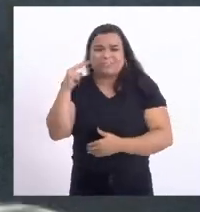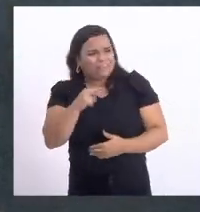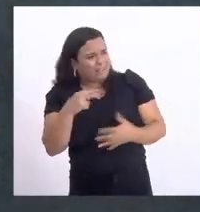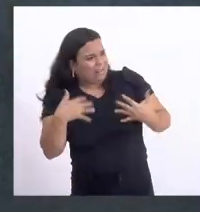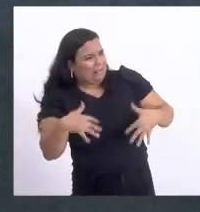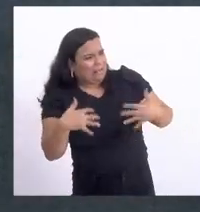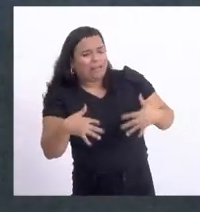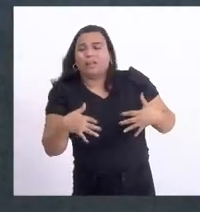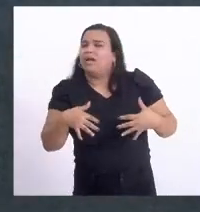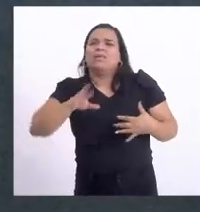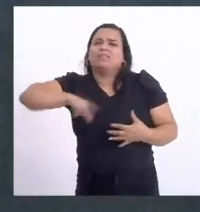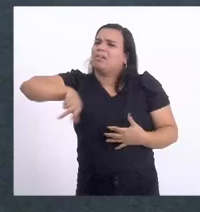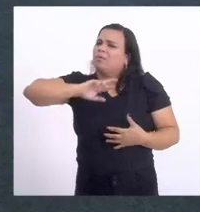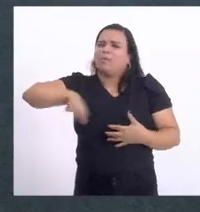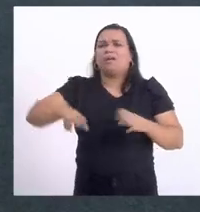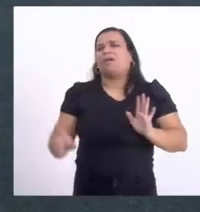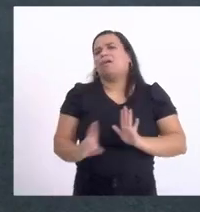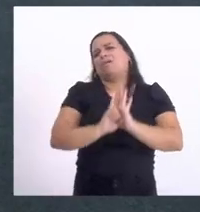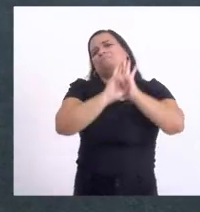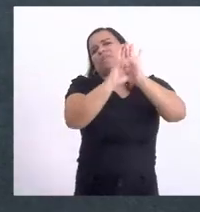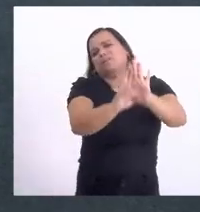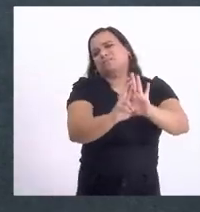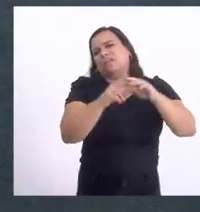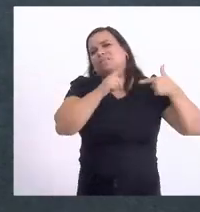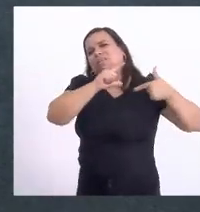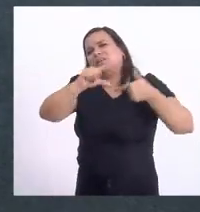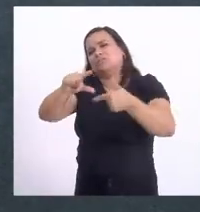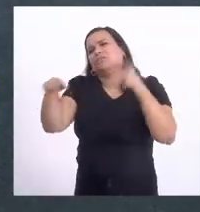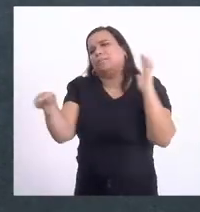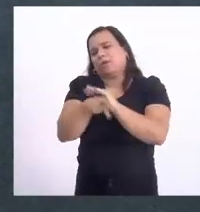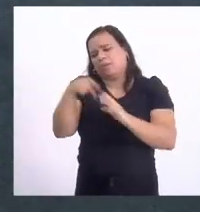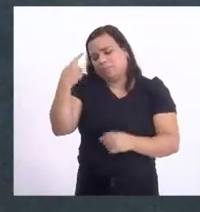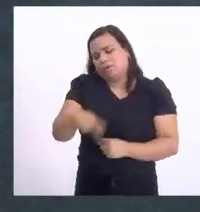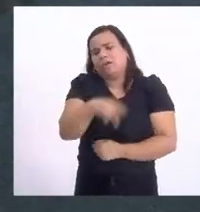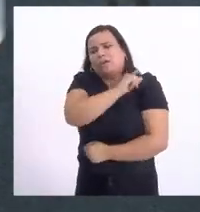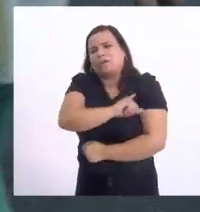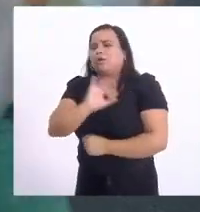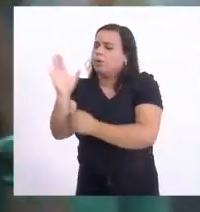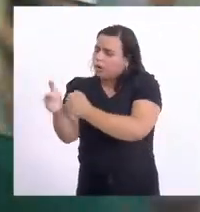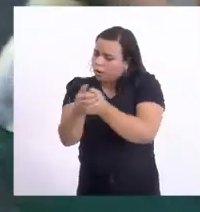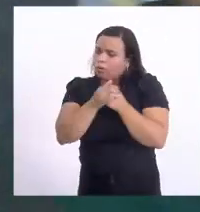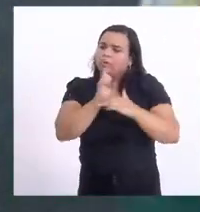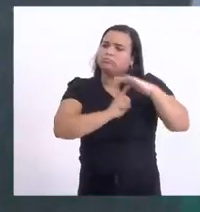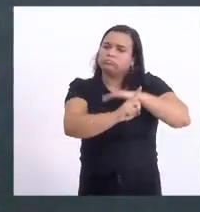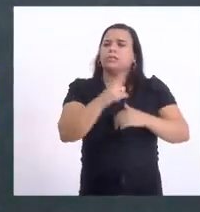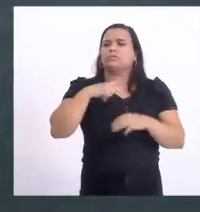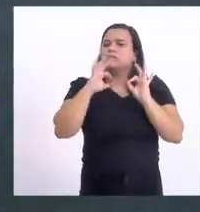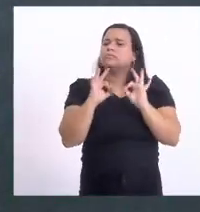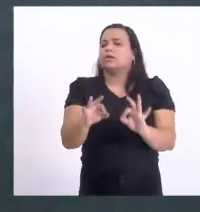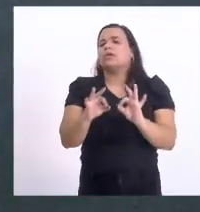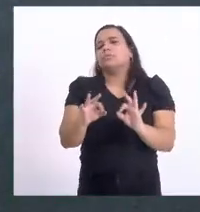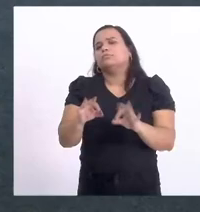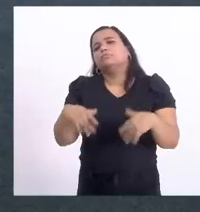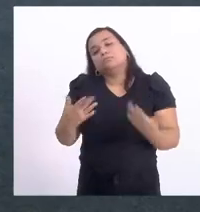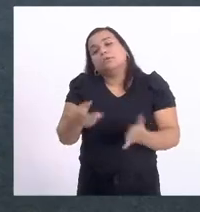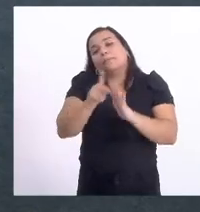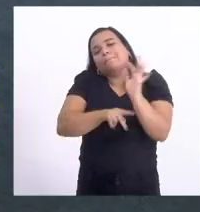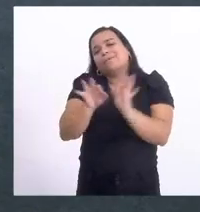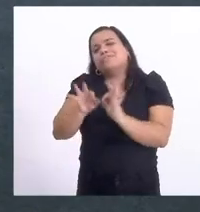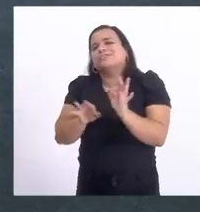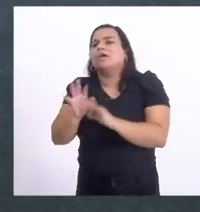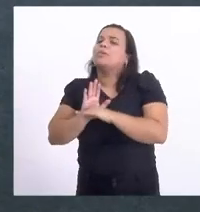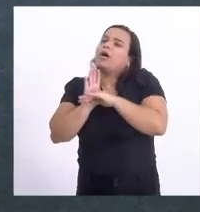representativa da tradição do Rio de Janeiro de acolher e receber imigrantes. Então, esse projeto contribui nesse sentido. Tem o cuidado